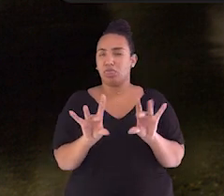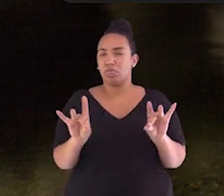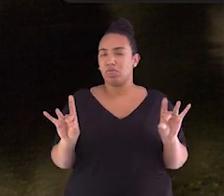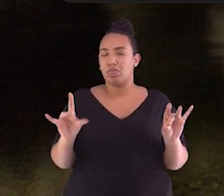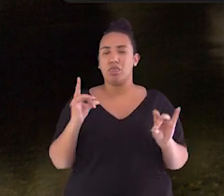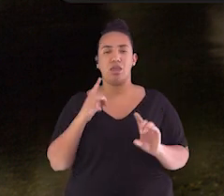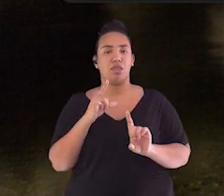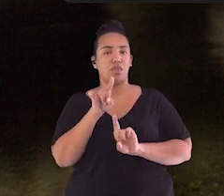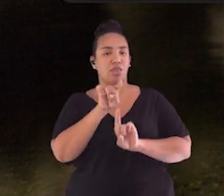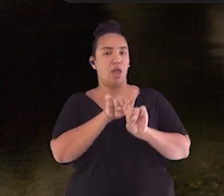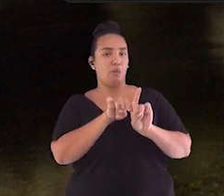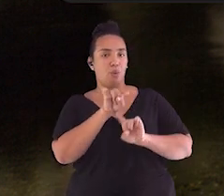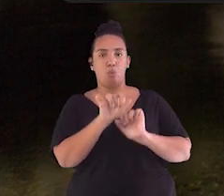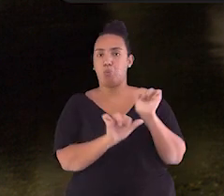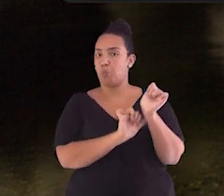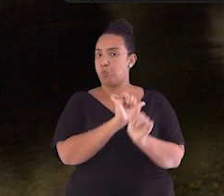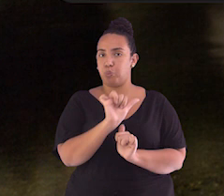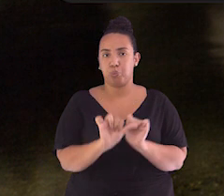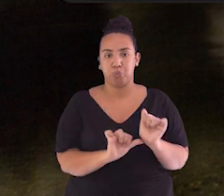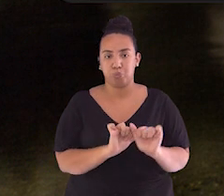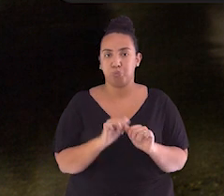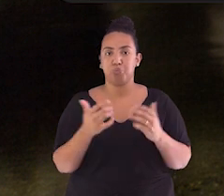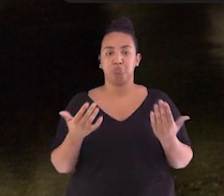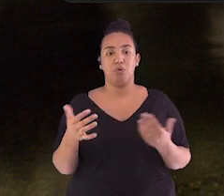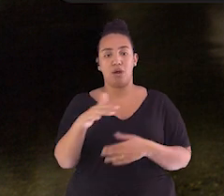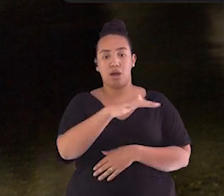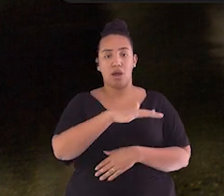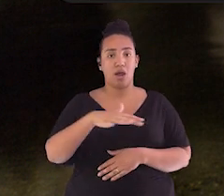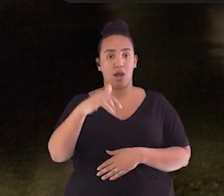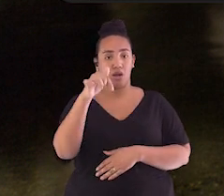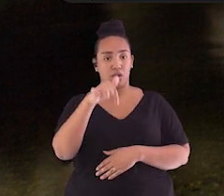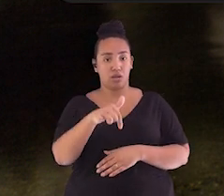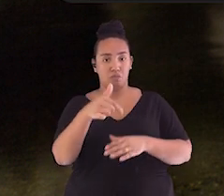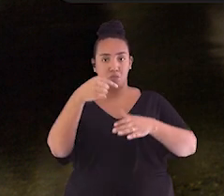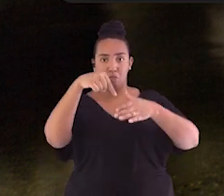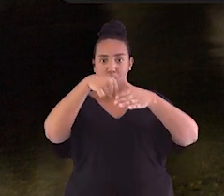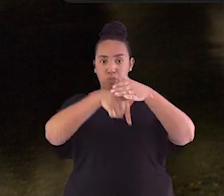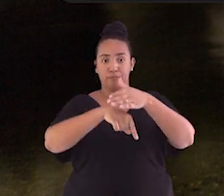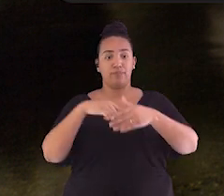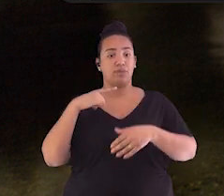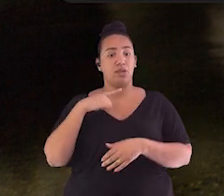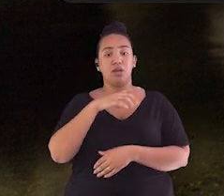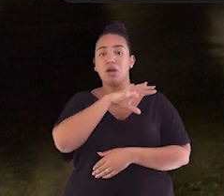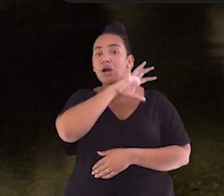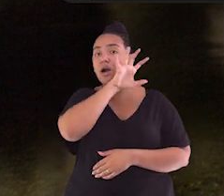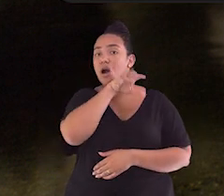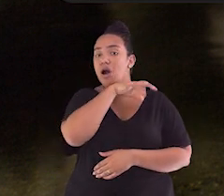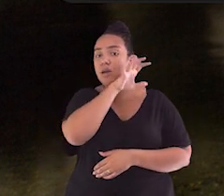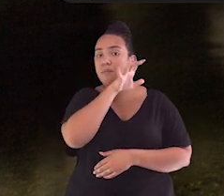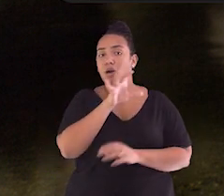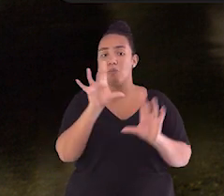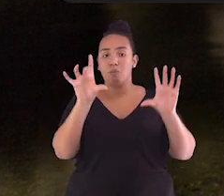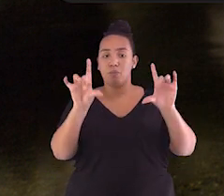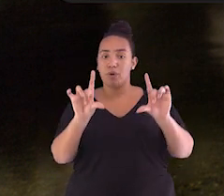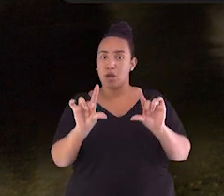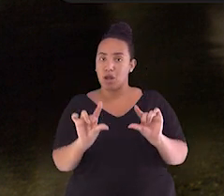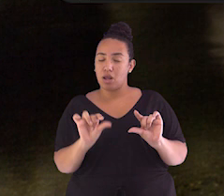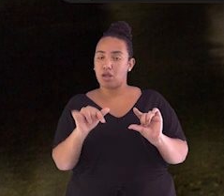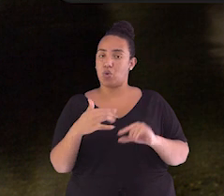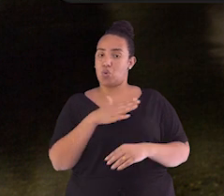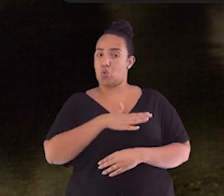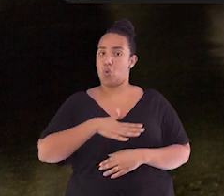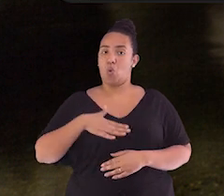temperaturas que não variam muito. Nesses ambientes subterrâneos existem animais pequenos e que gostam de viver